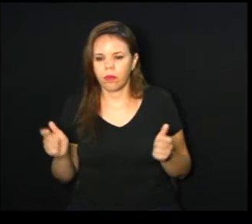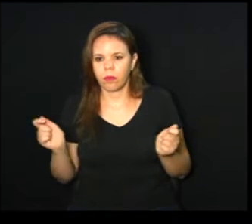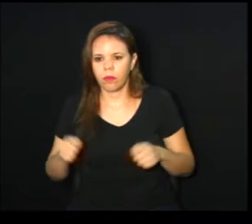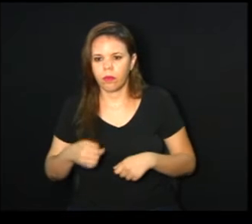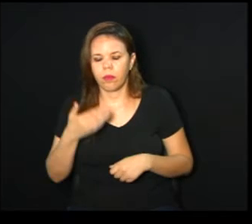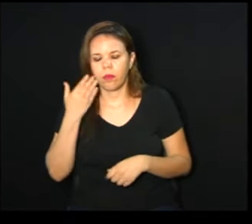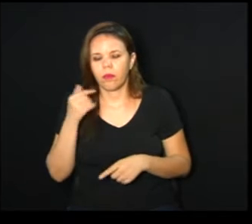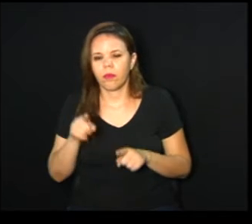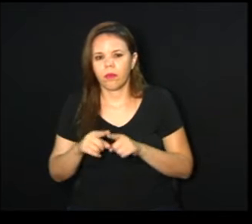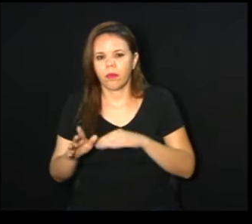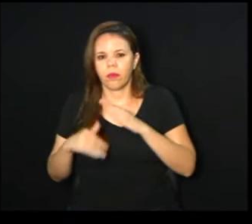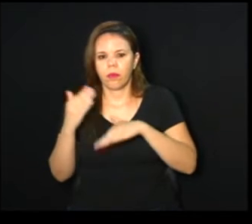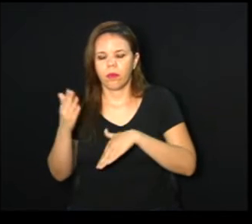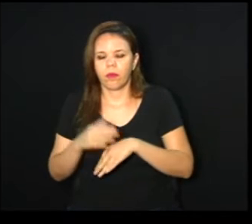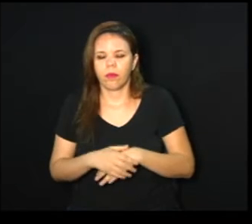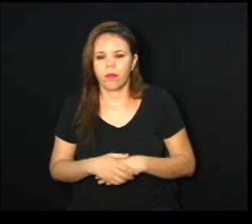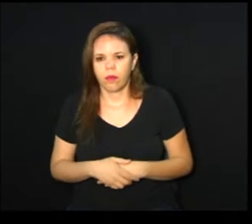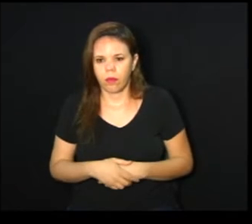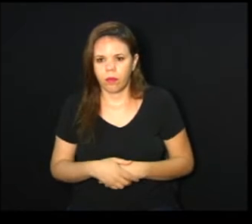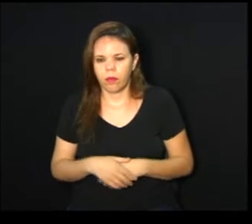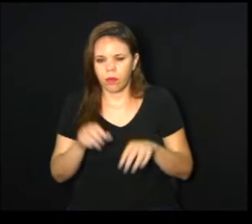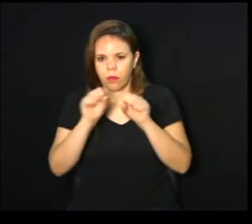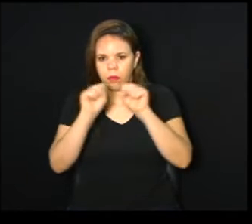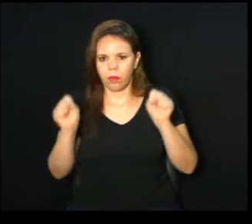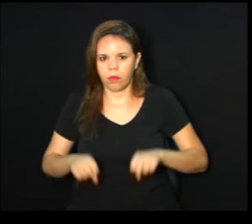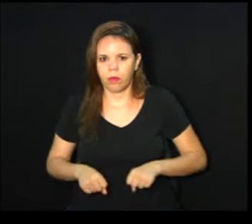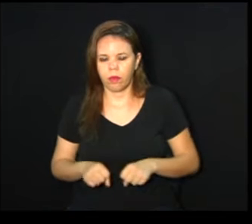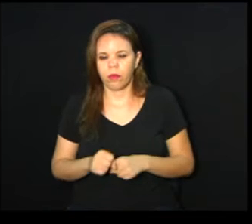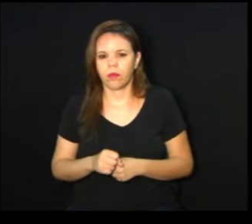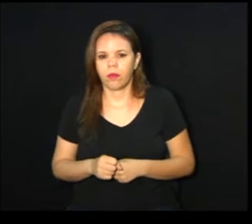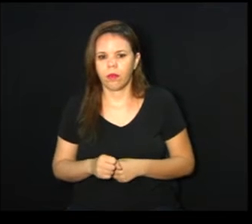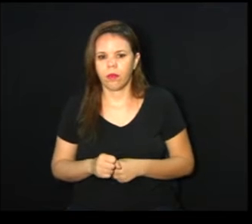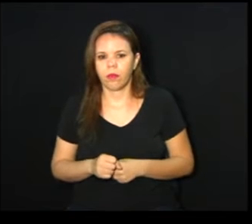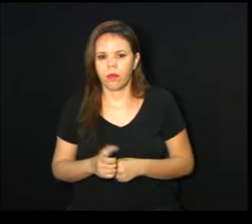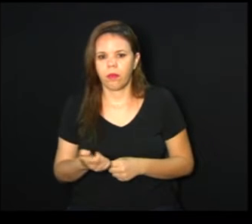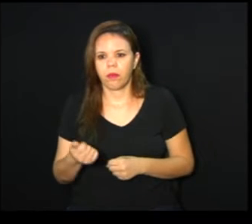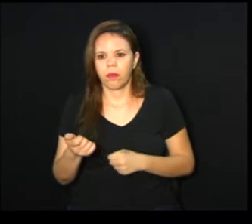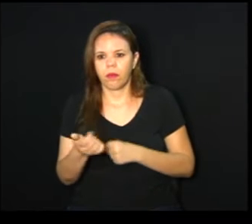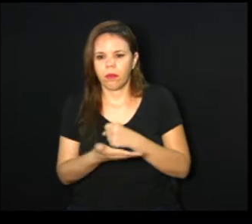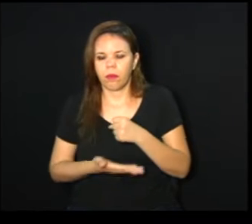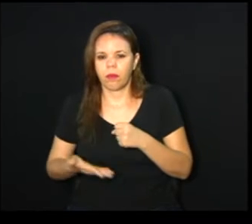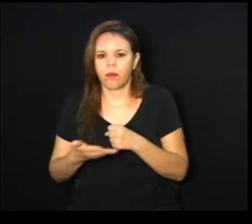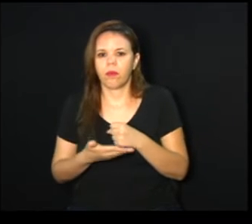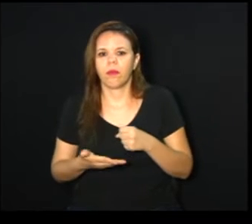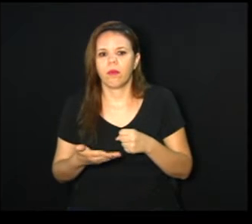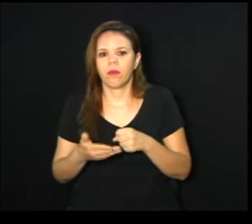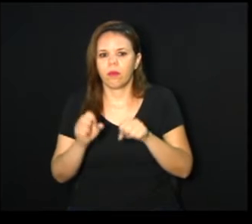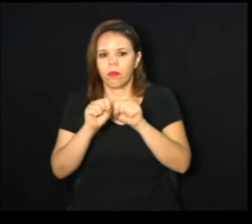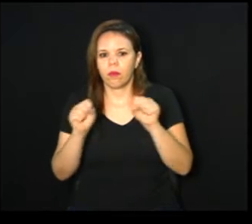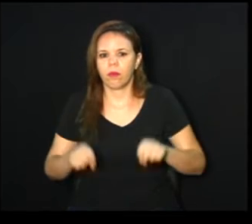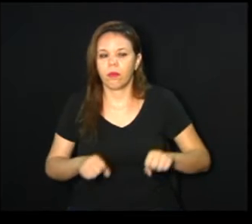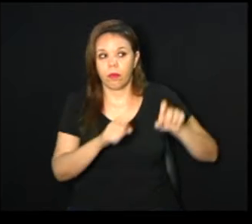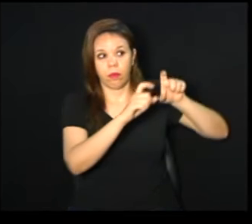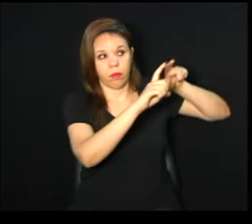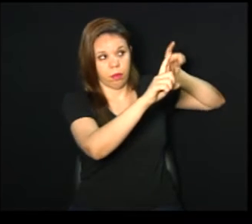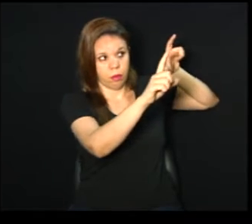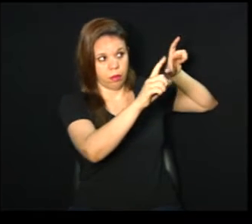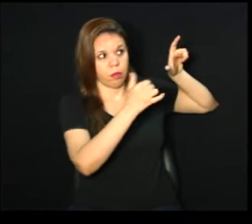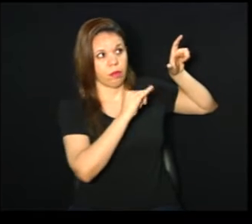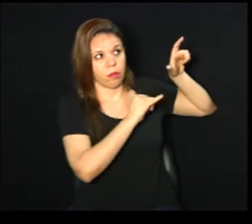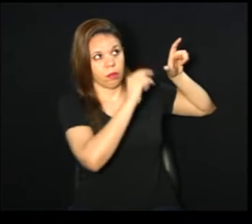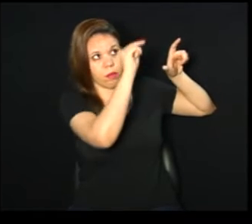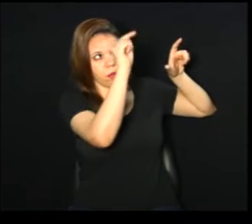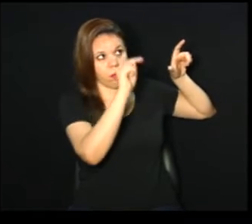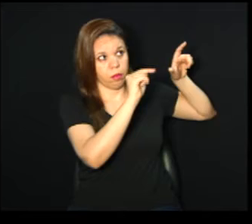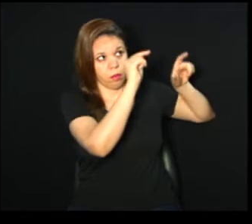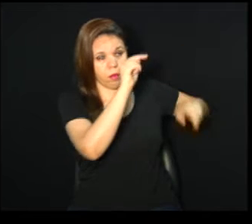nós desenvolvemos o sistema semi-concentrado, que seria instalado em quadros de energia da residência. Mas também